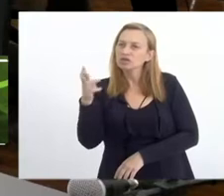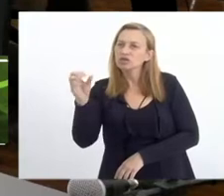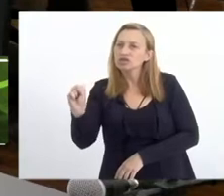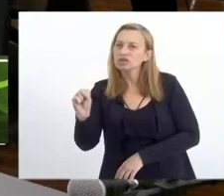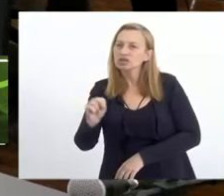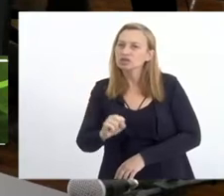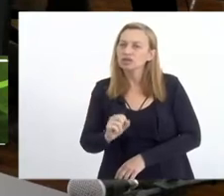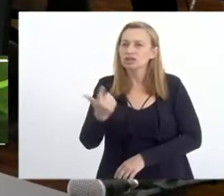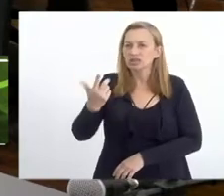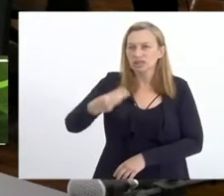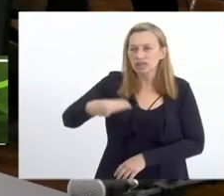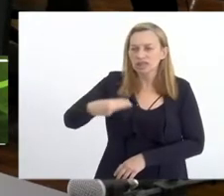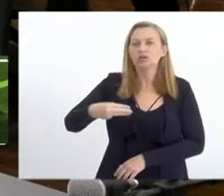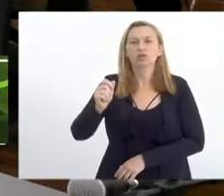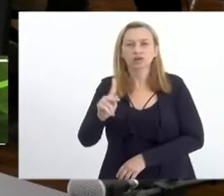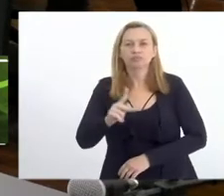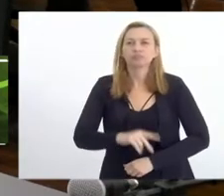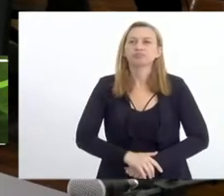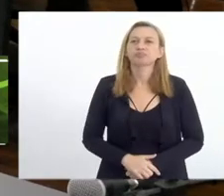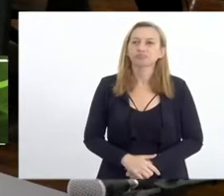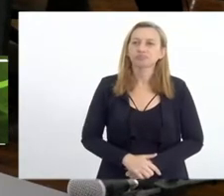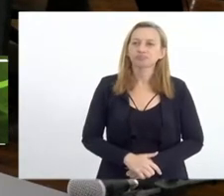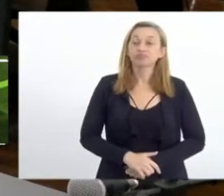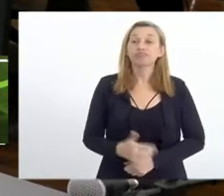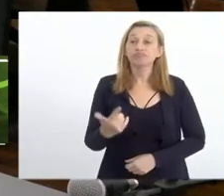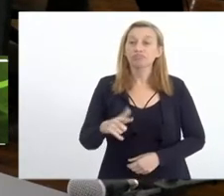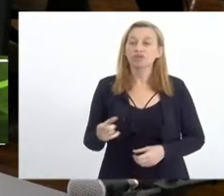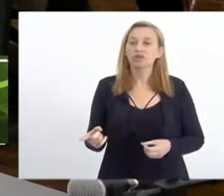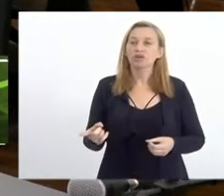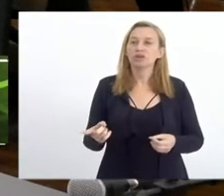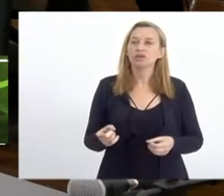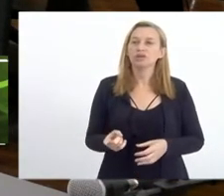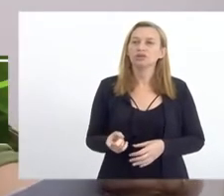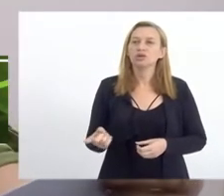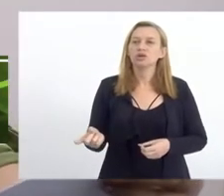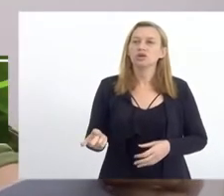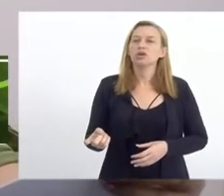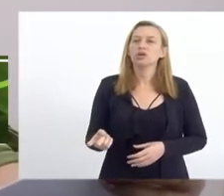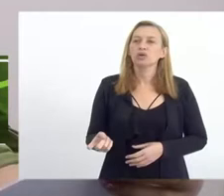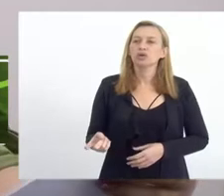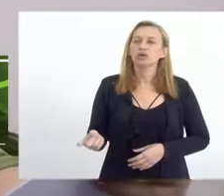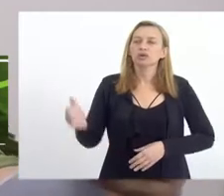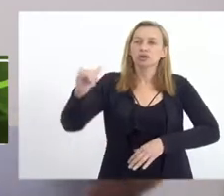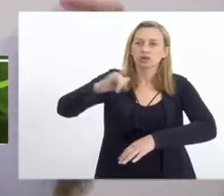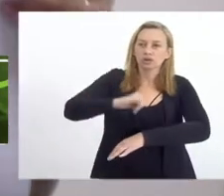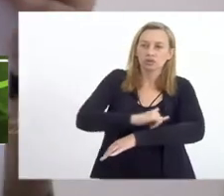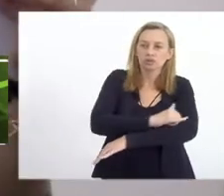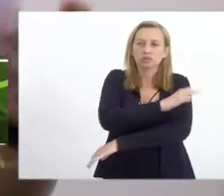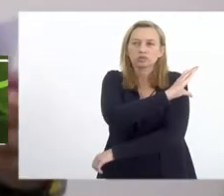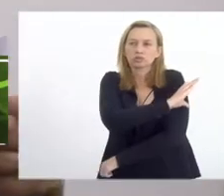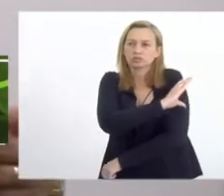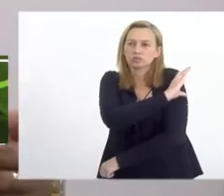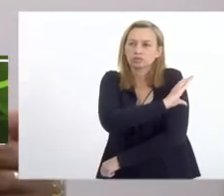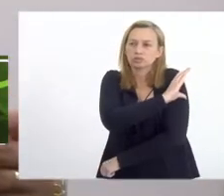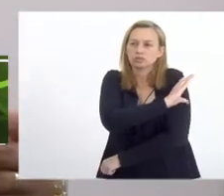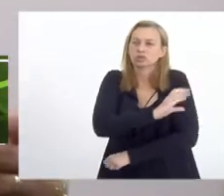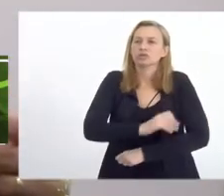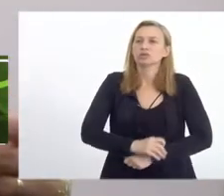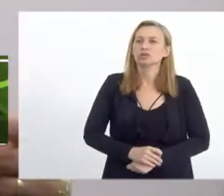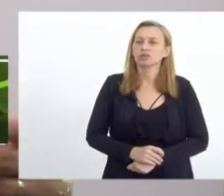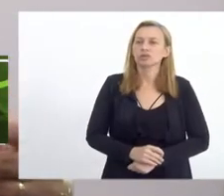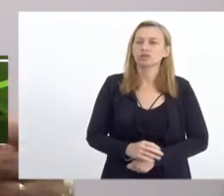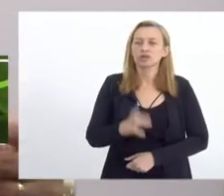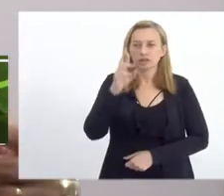terceiro. Terceiro? É. Tá. Então, eu vou passar aqui para o aeroporto de Campo dos Goitacazes, o